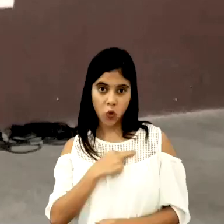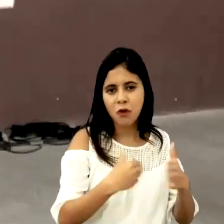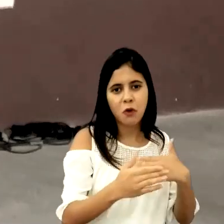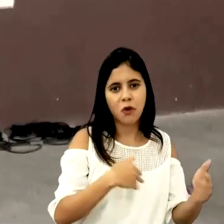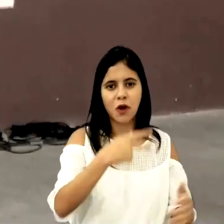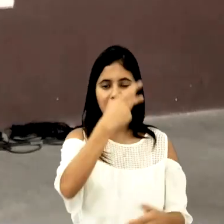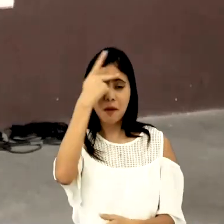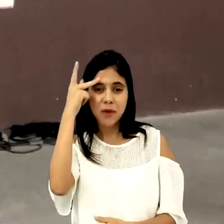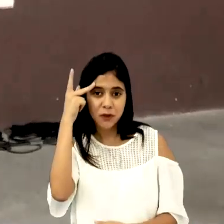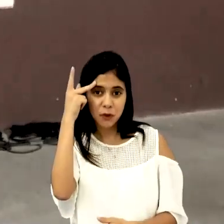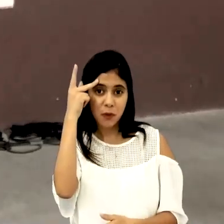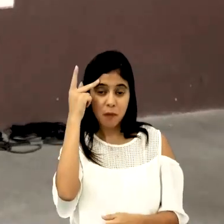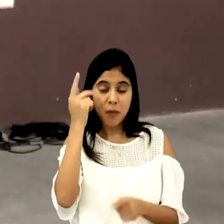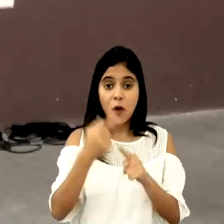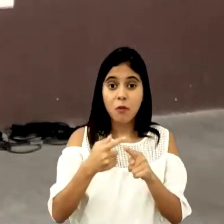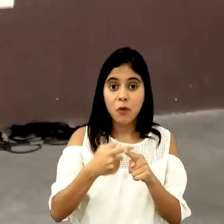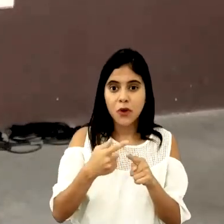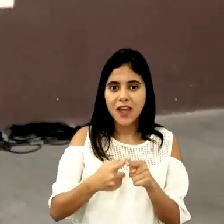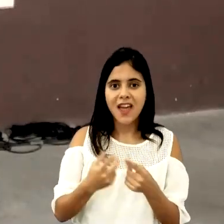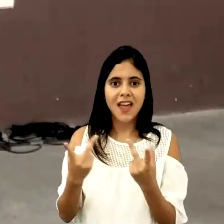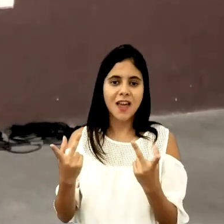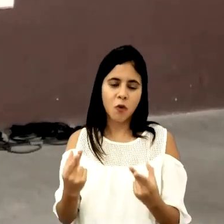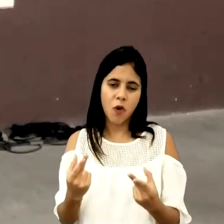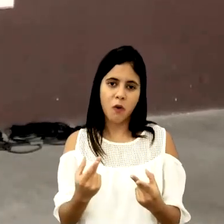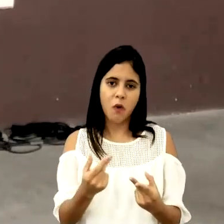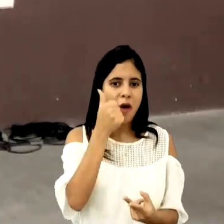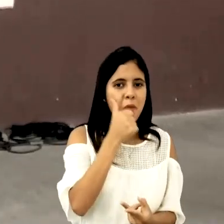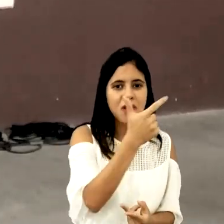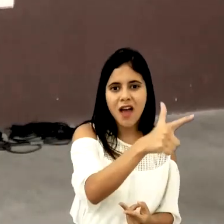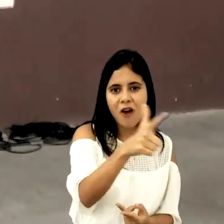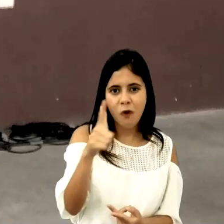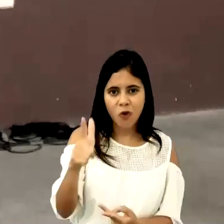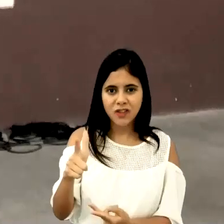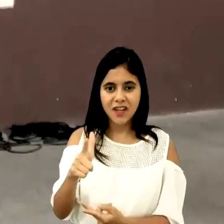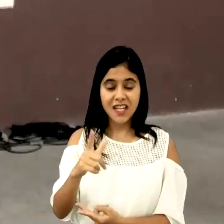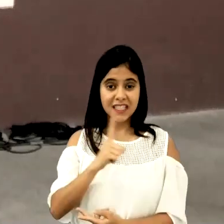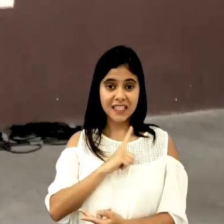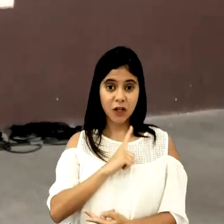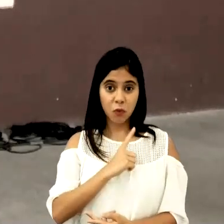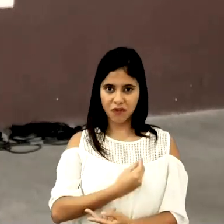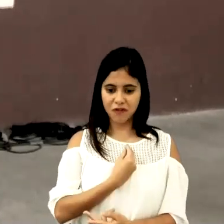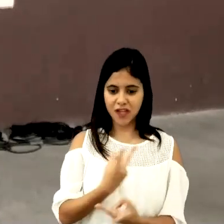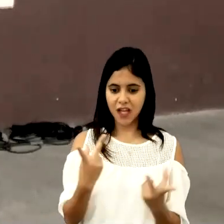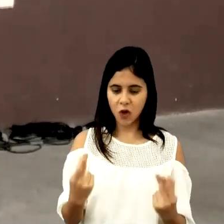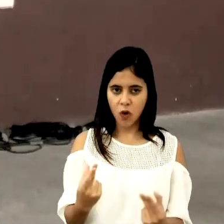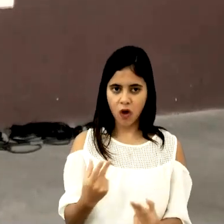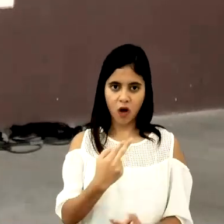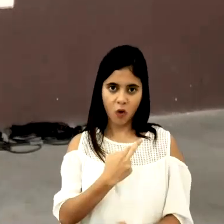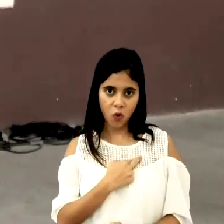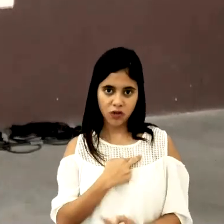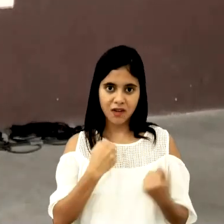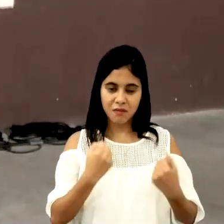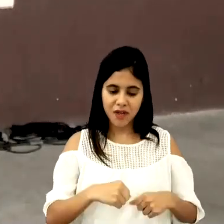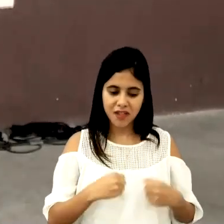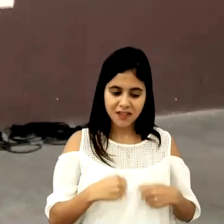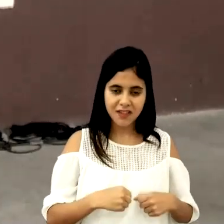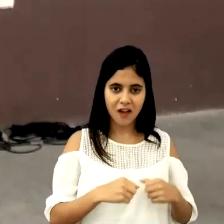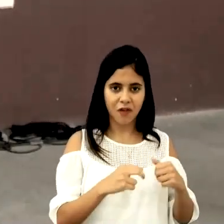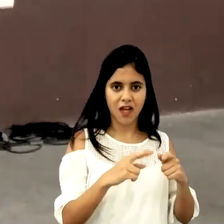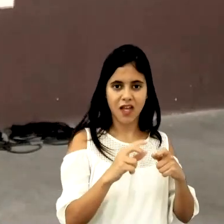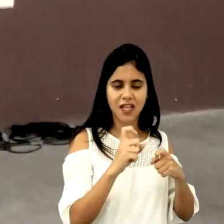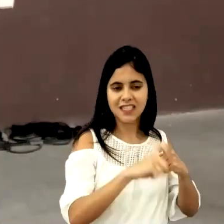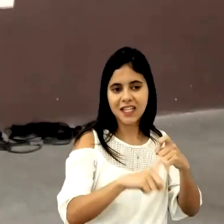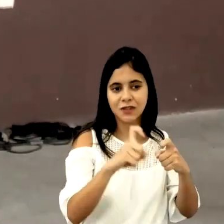muitas mulheres que passavam pela situação em que elas estavam passando acabavam fazendo, para tentar se sustentar.